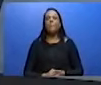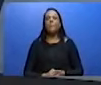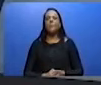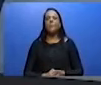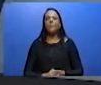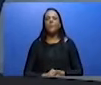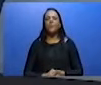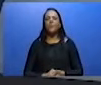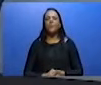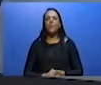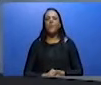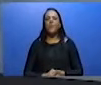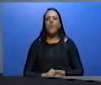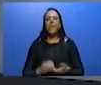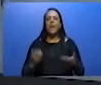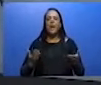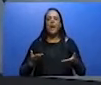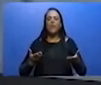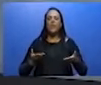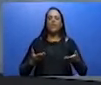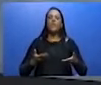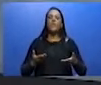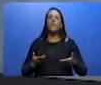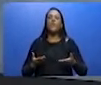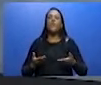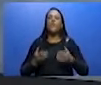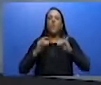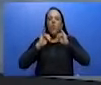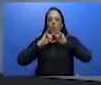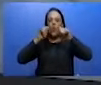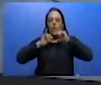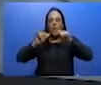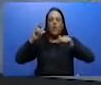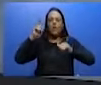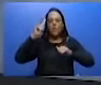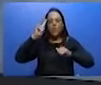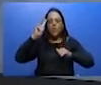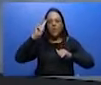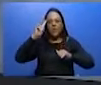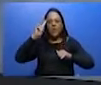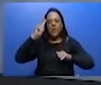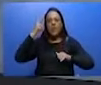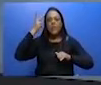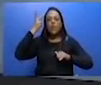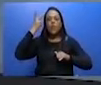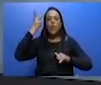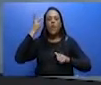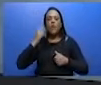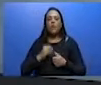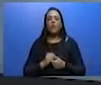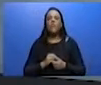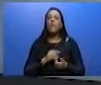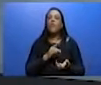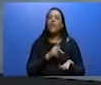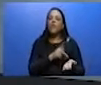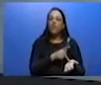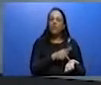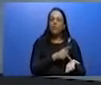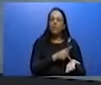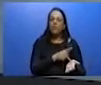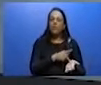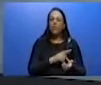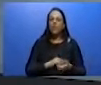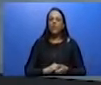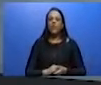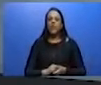para vocês, eu vou contar uma breve historinha, não é nem historinha de mentira, é uma história de verdade. Já que a gente está